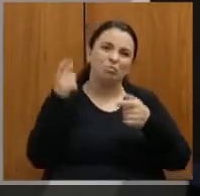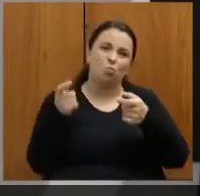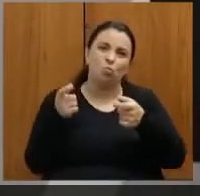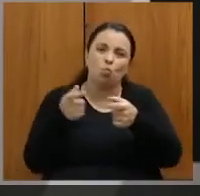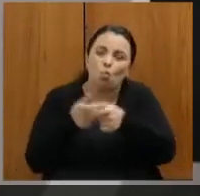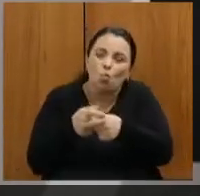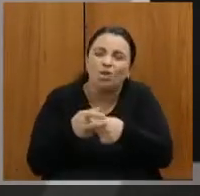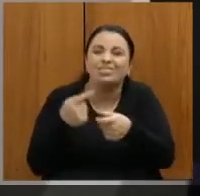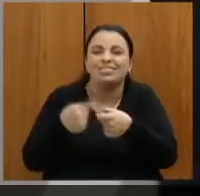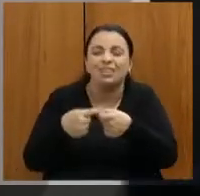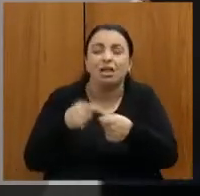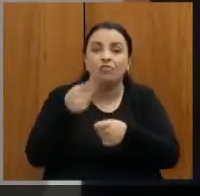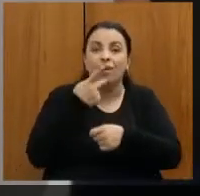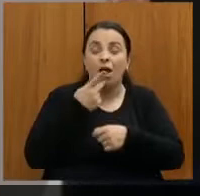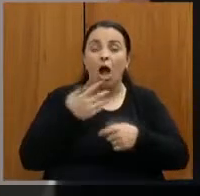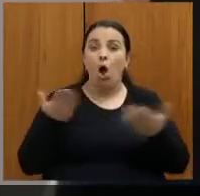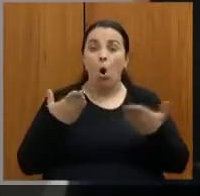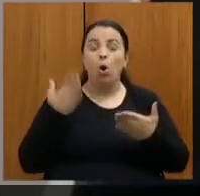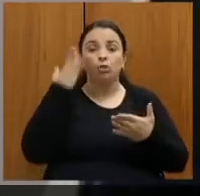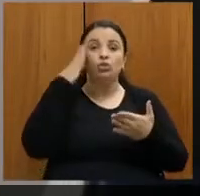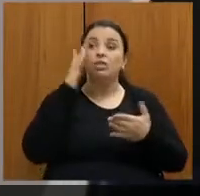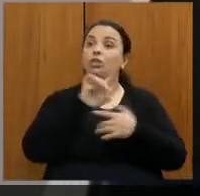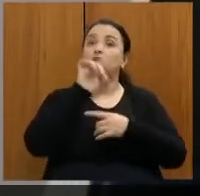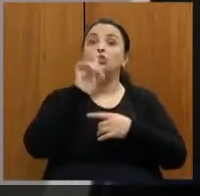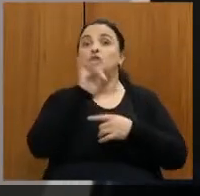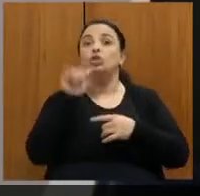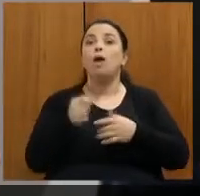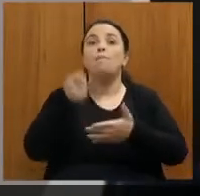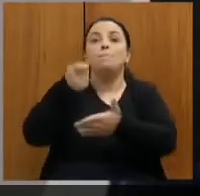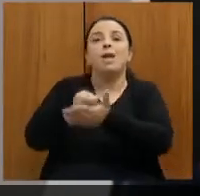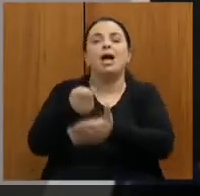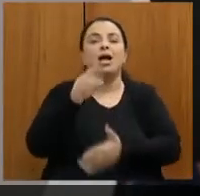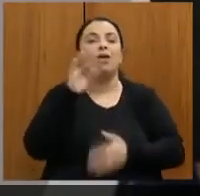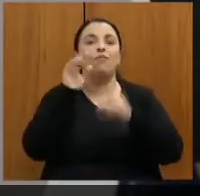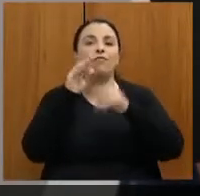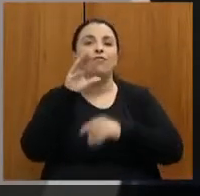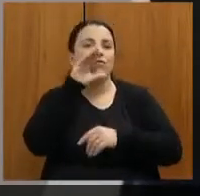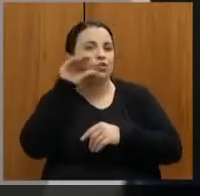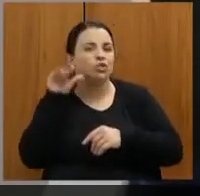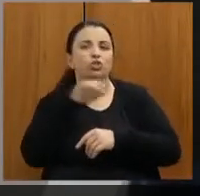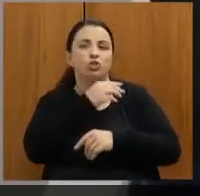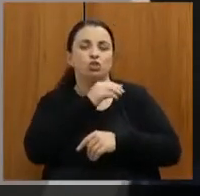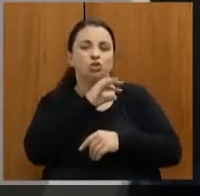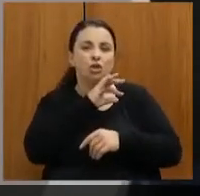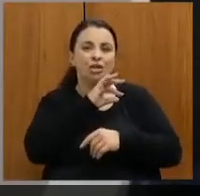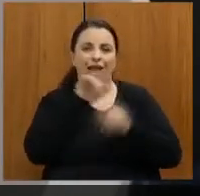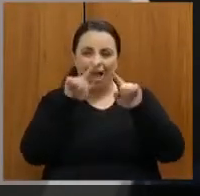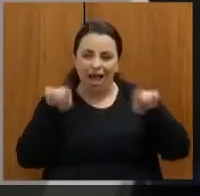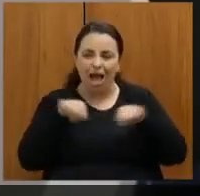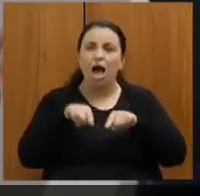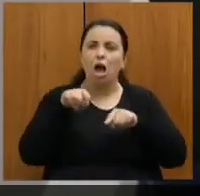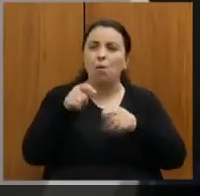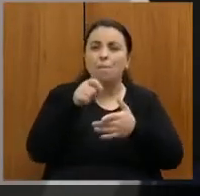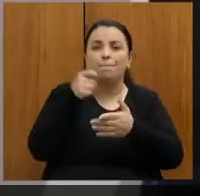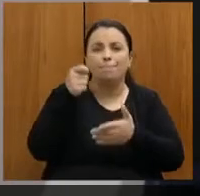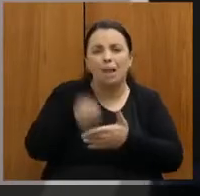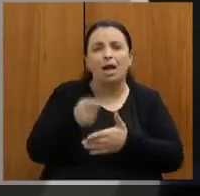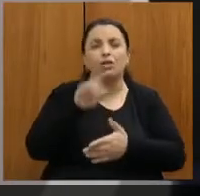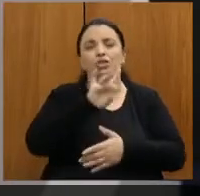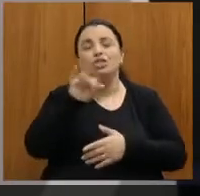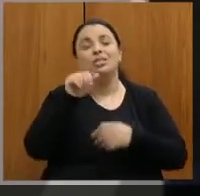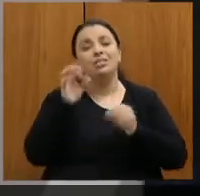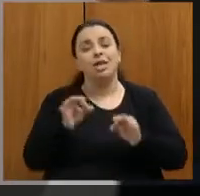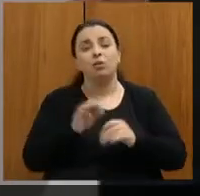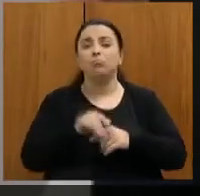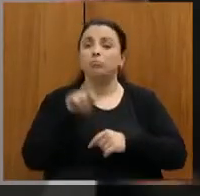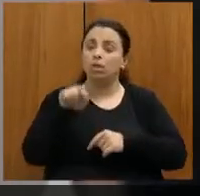do Estado hoje eu tenho eu tenho certeza que o estado não vai atrasar comigo mais causam receber então acho que isso é um momento